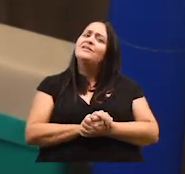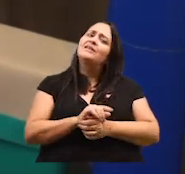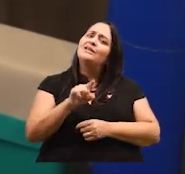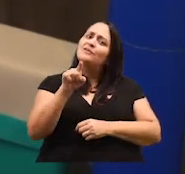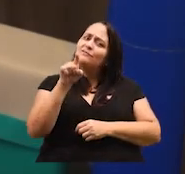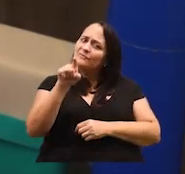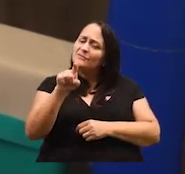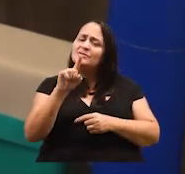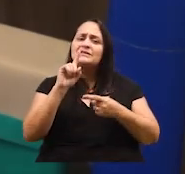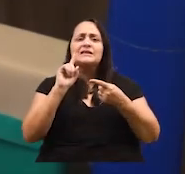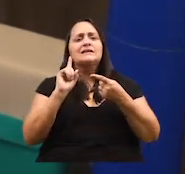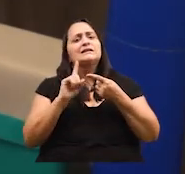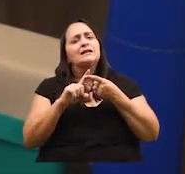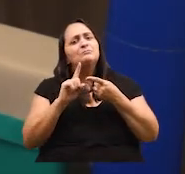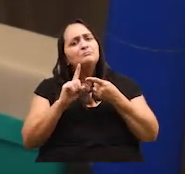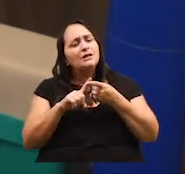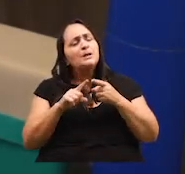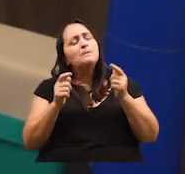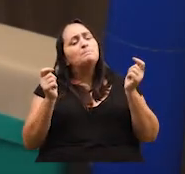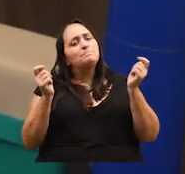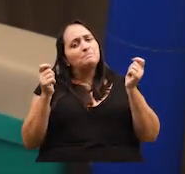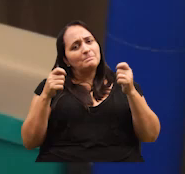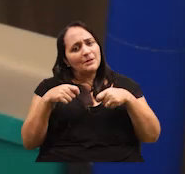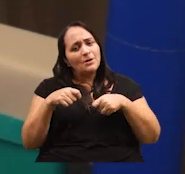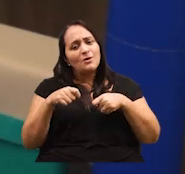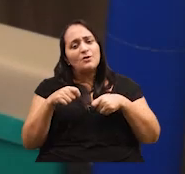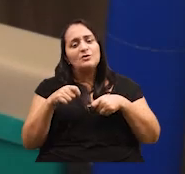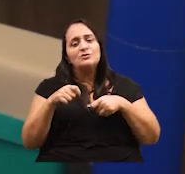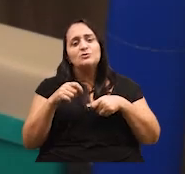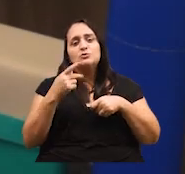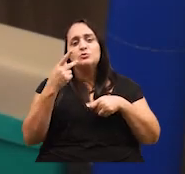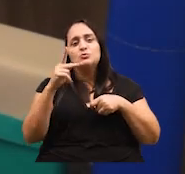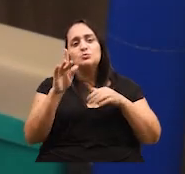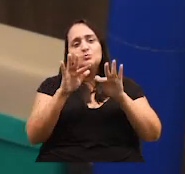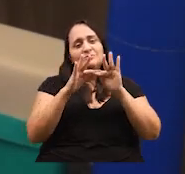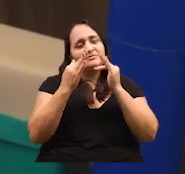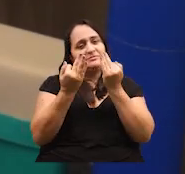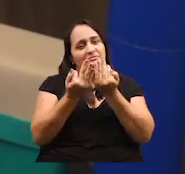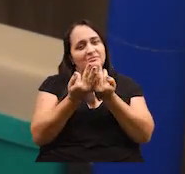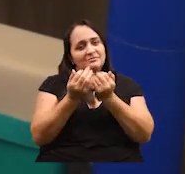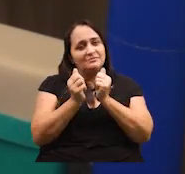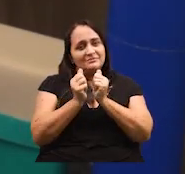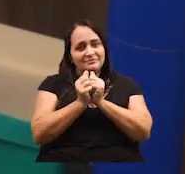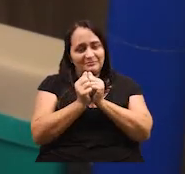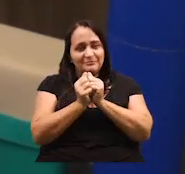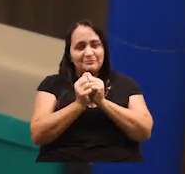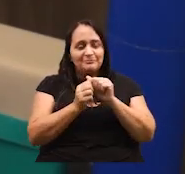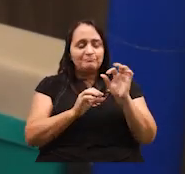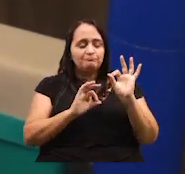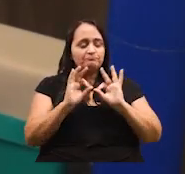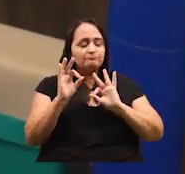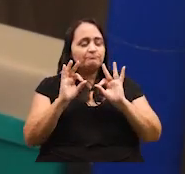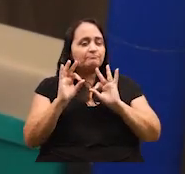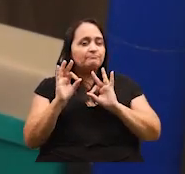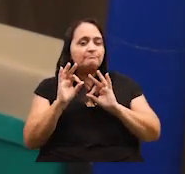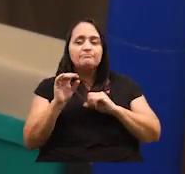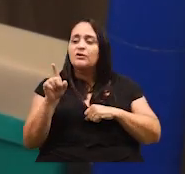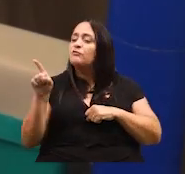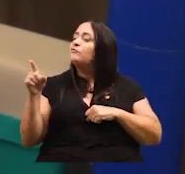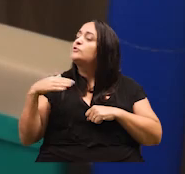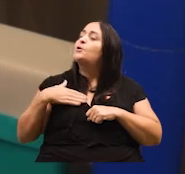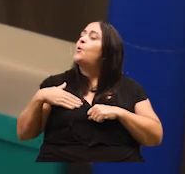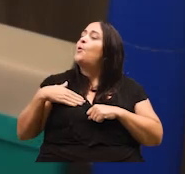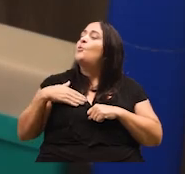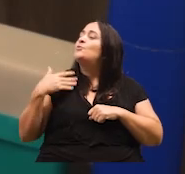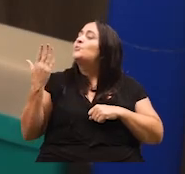família, fazer um caderno para anotar e conhecer as preferências culinárias das pessoas que moram com